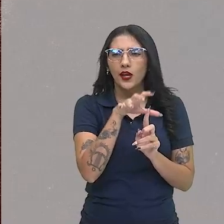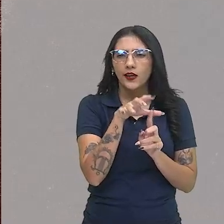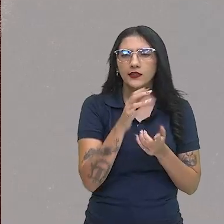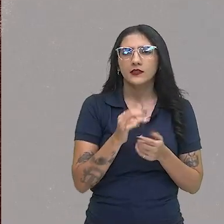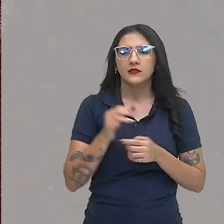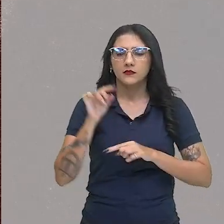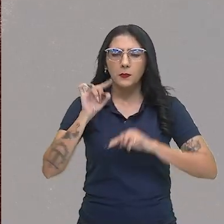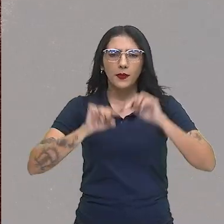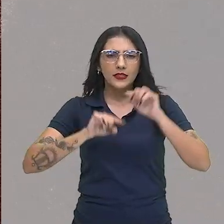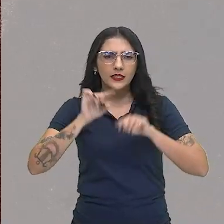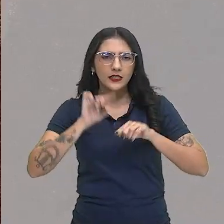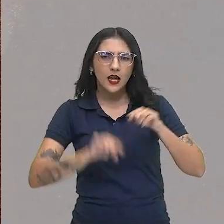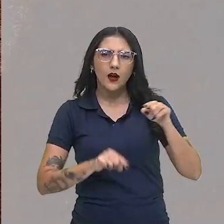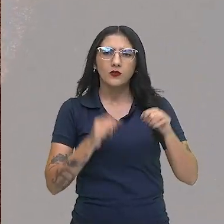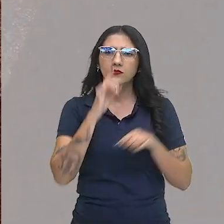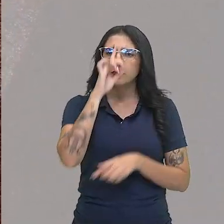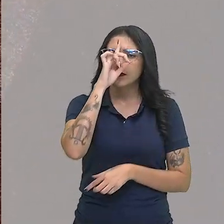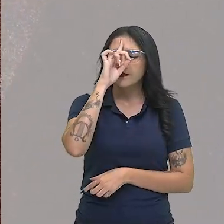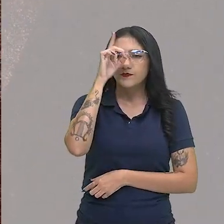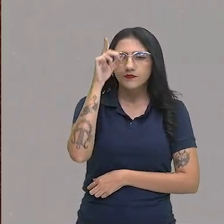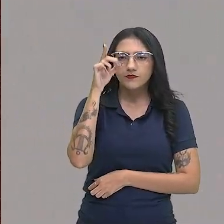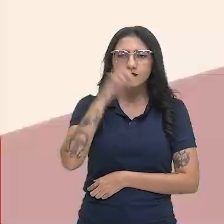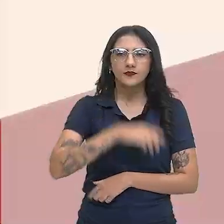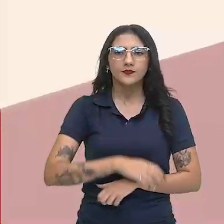mercadoria, ideologia,